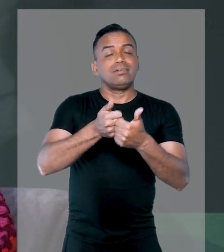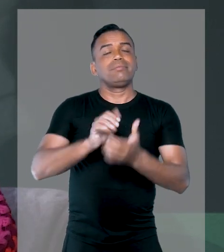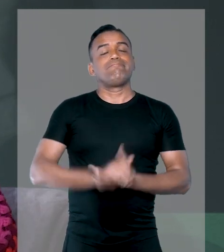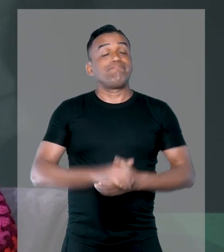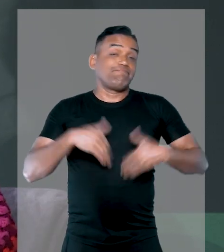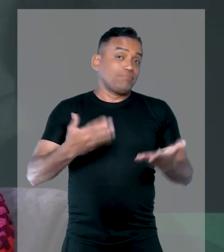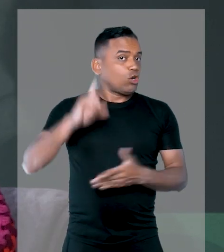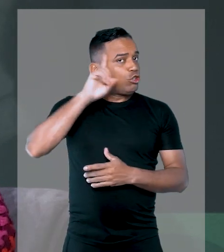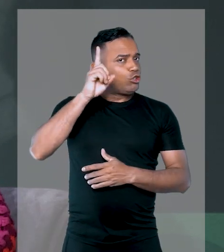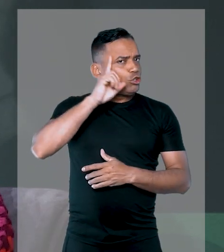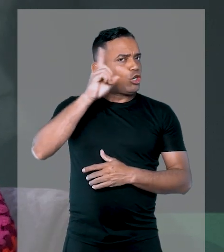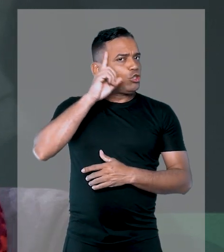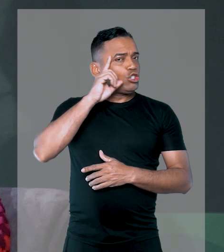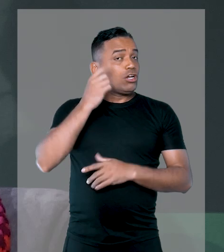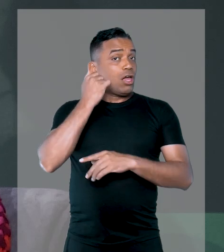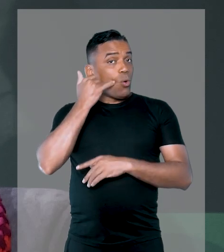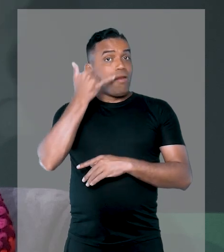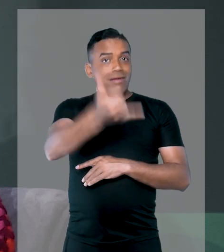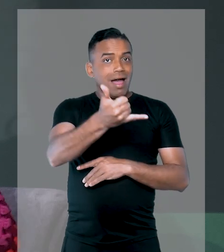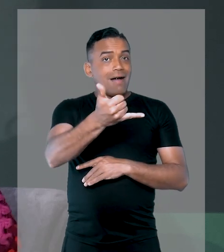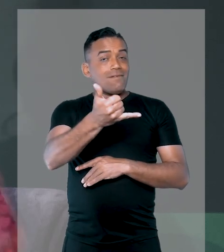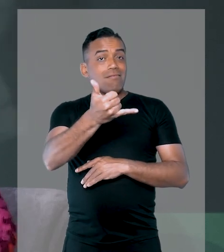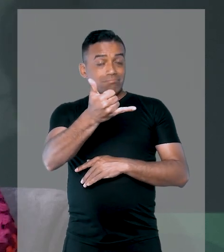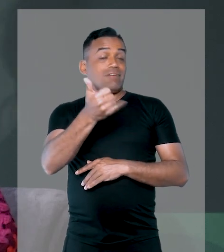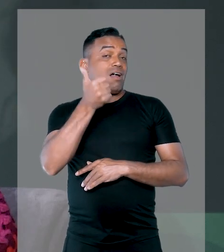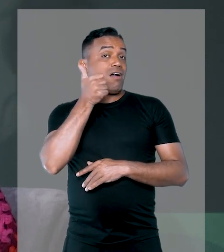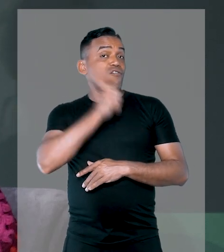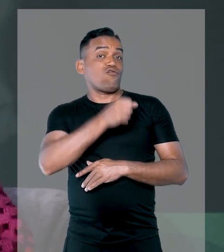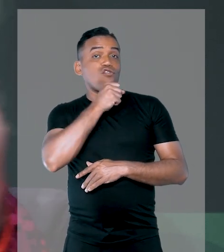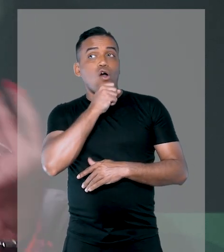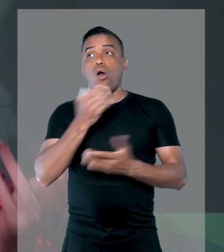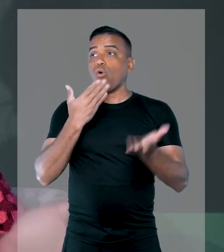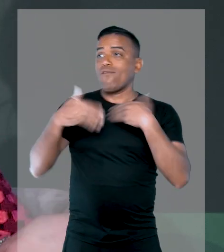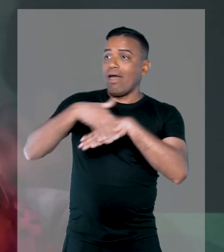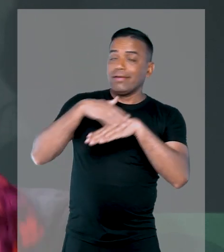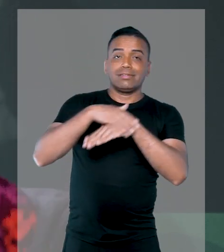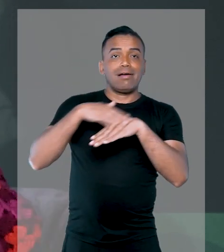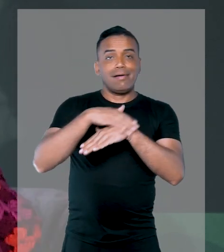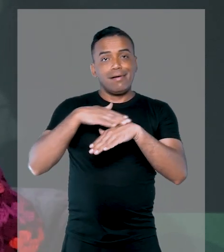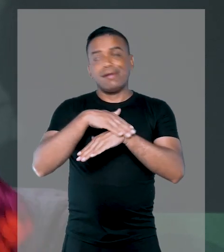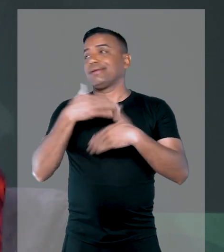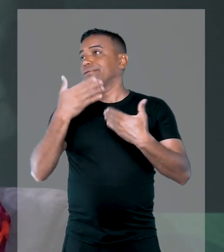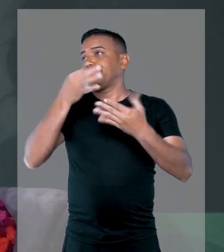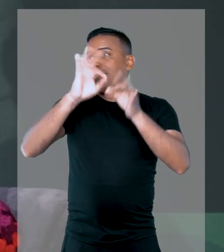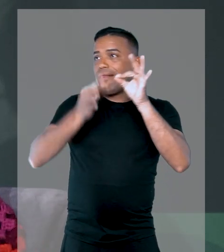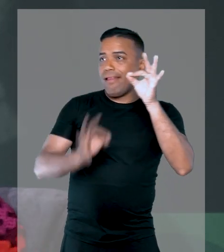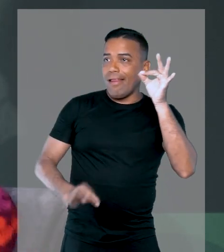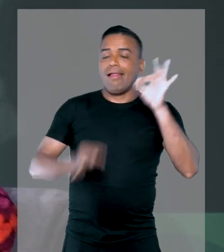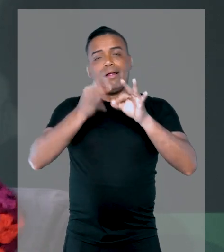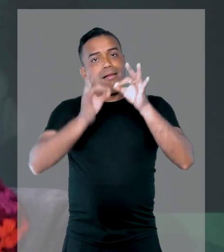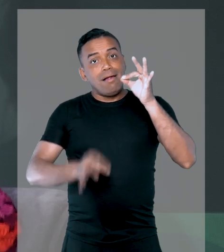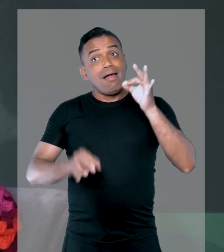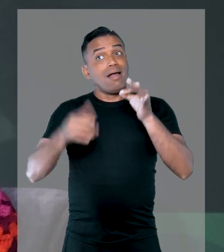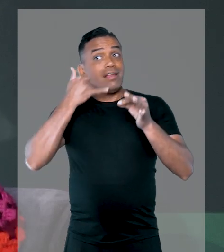dia, eu ligava para minha avó e eu ficava conversando com ela e ela ia falando comigo no telefone e